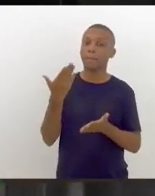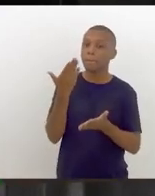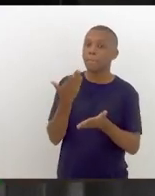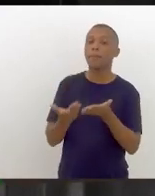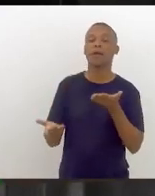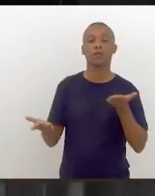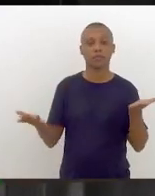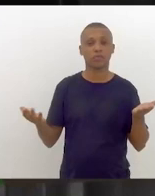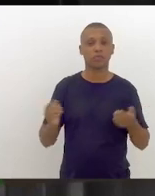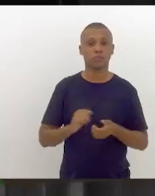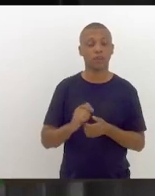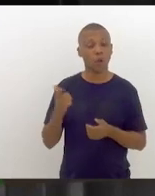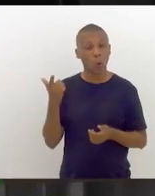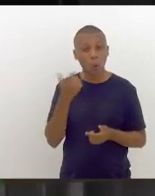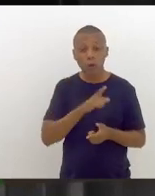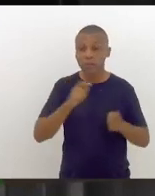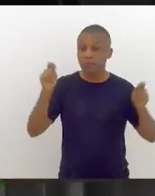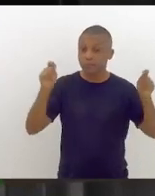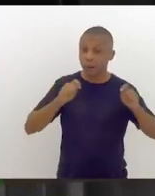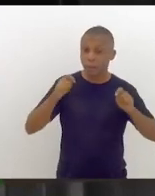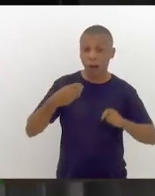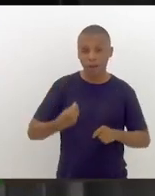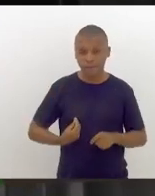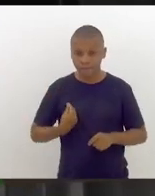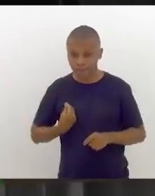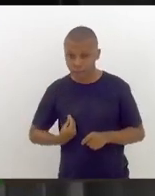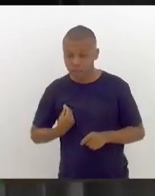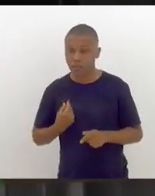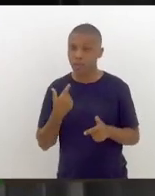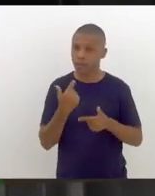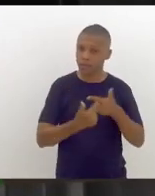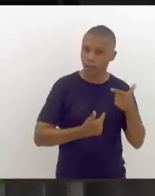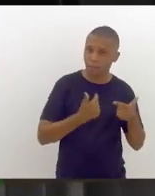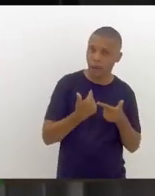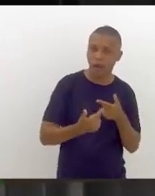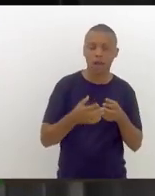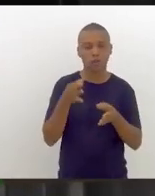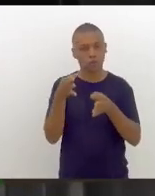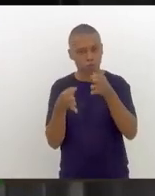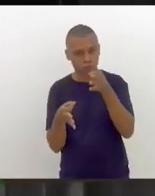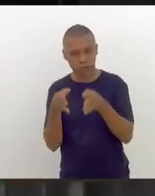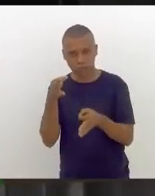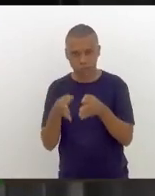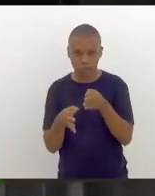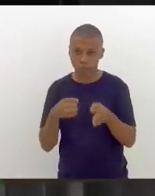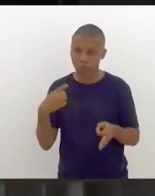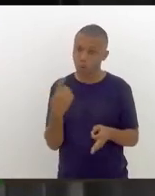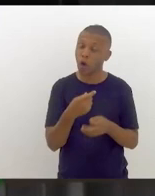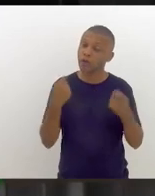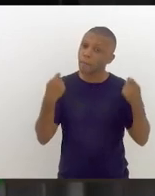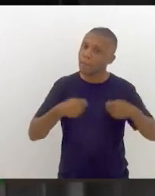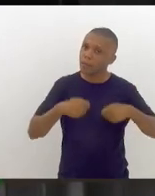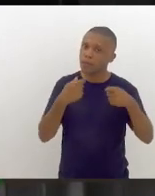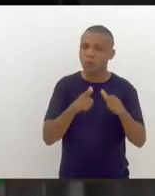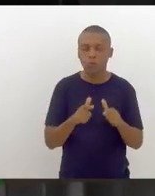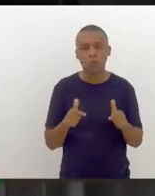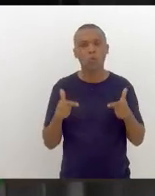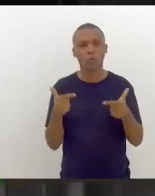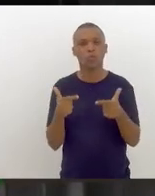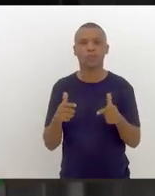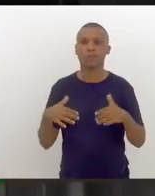e conseguir conciliar vida trabalho e justiça é disso que nós precisamos então